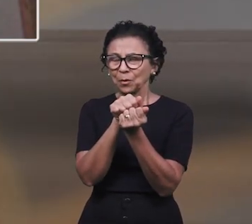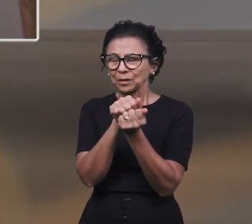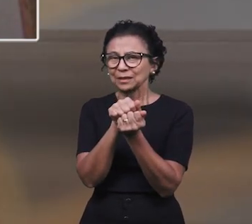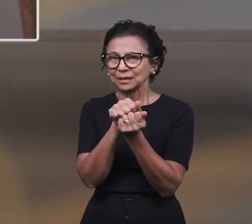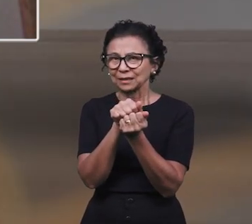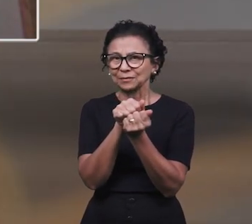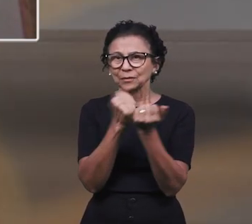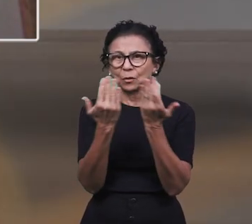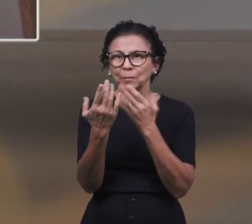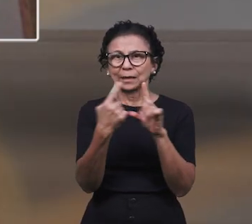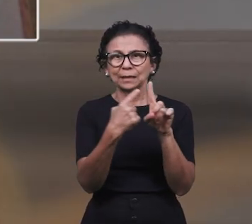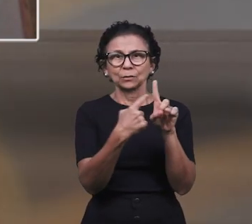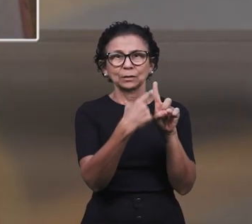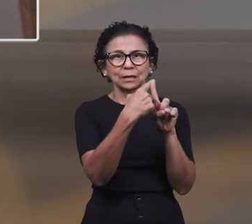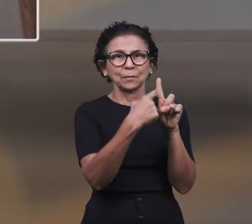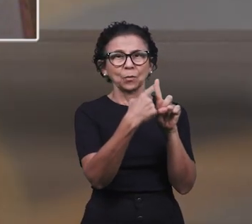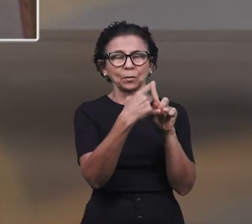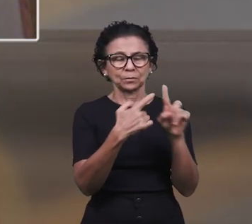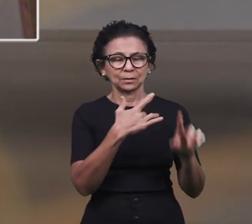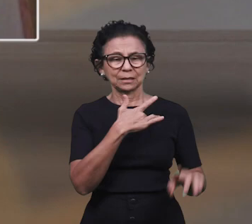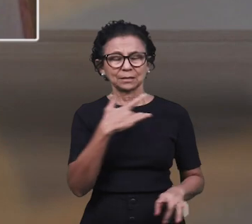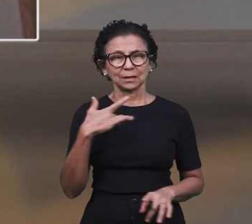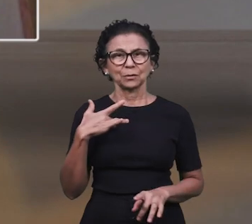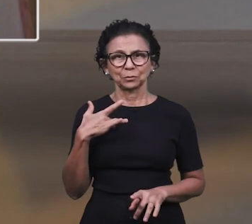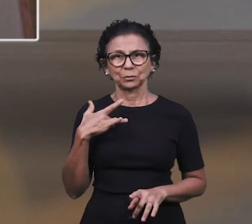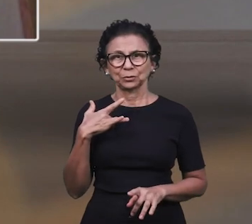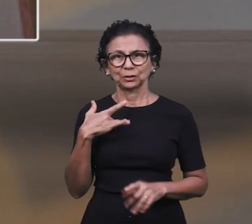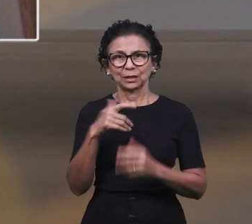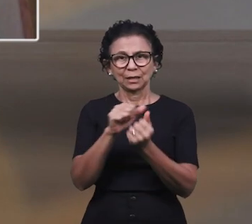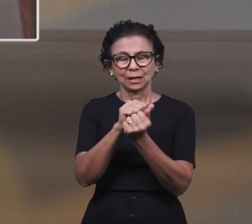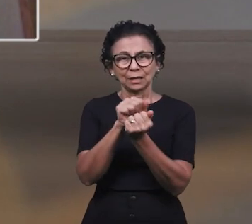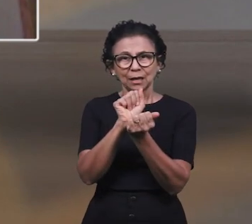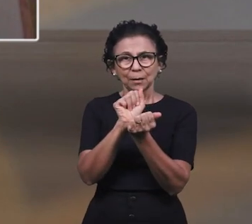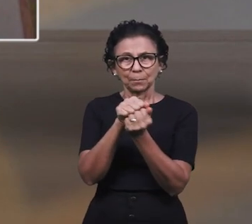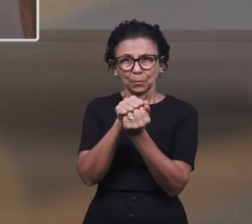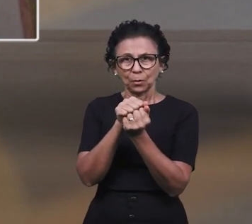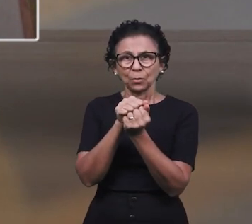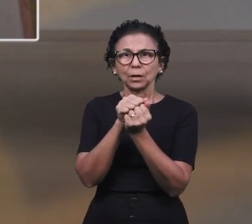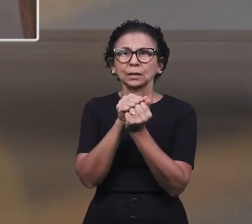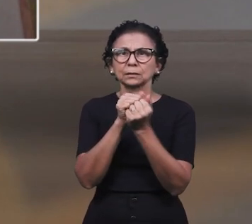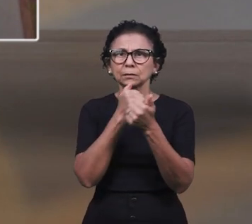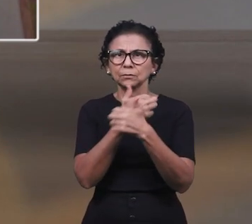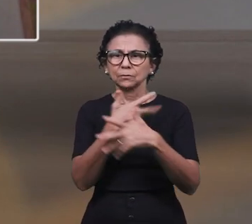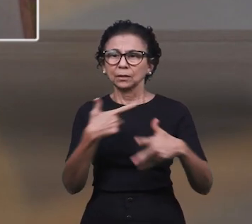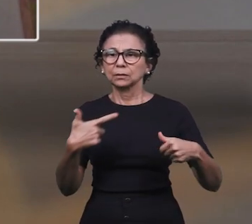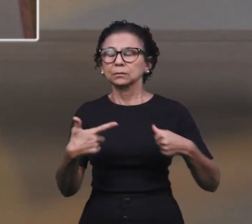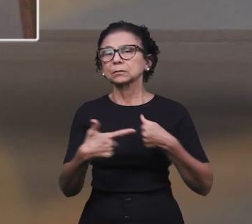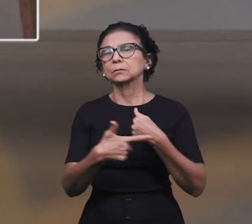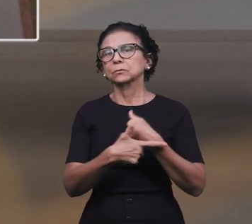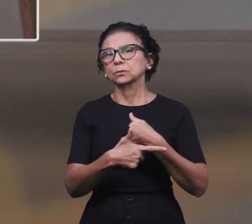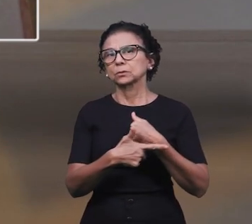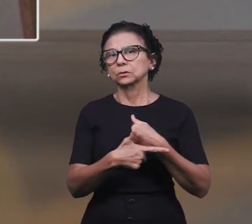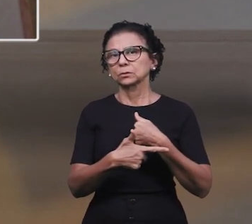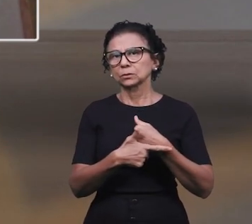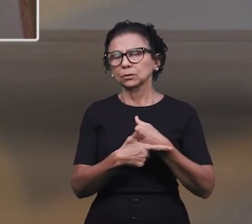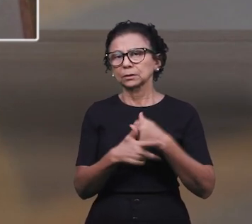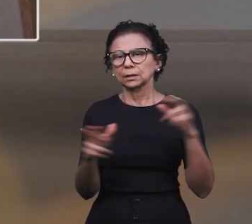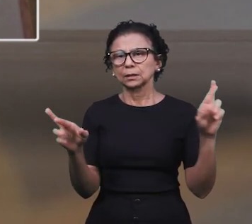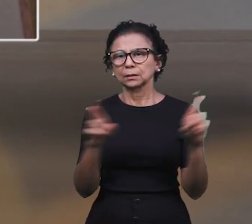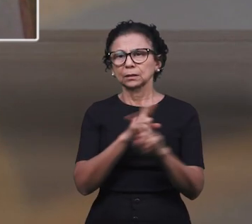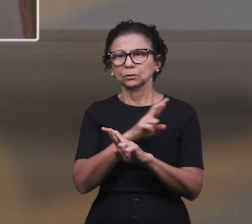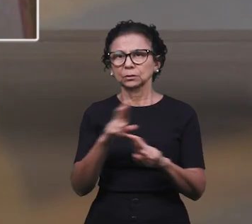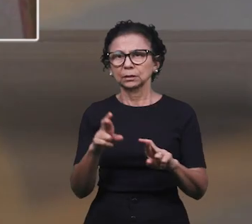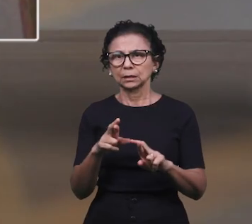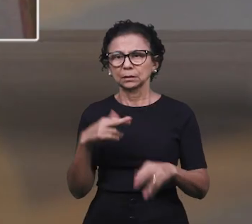uma grande verdade nisso, porque a boca vai ser responsável por uma série de funções que vão manter o